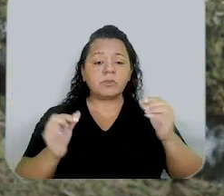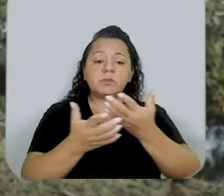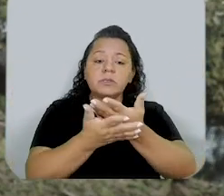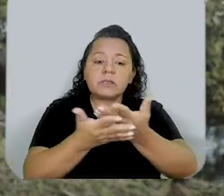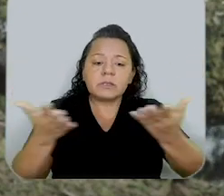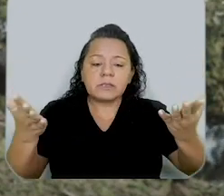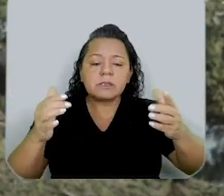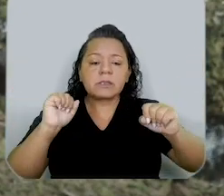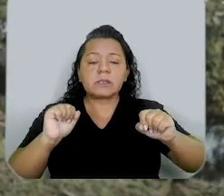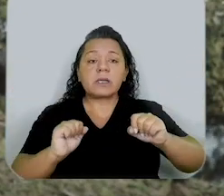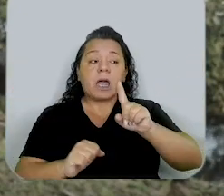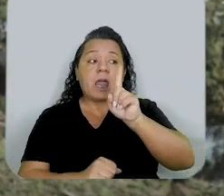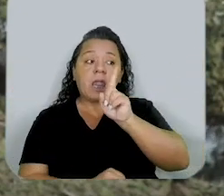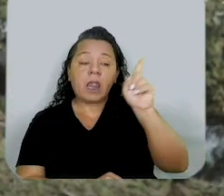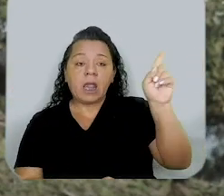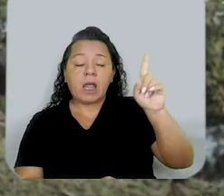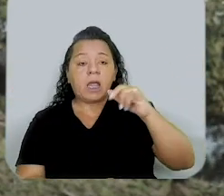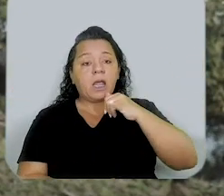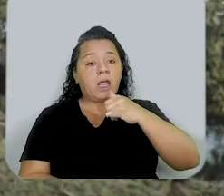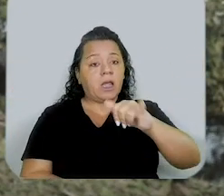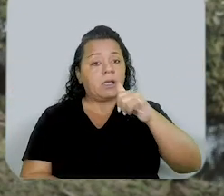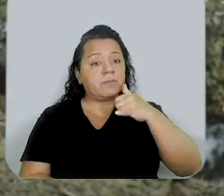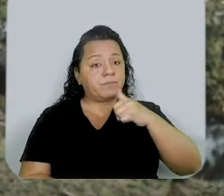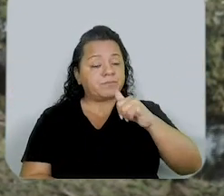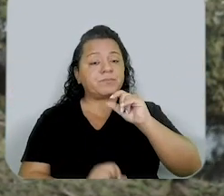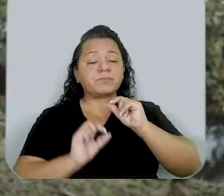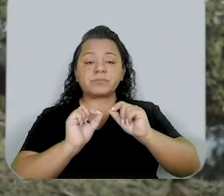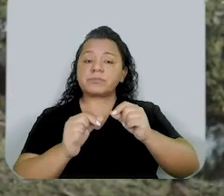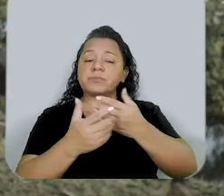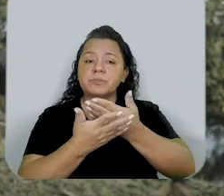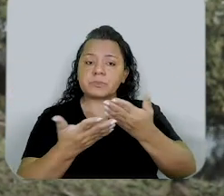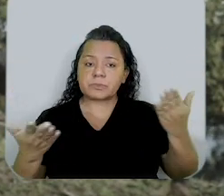a Porto Velho, ali o Anadark, né?